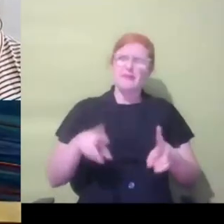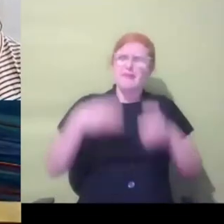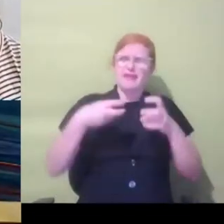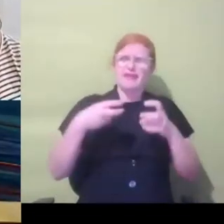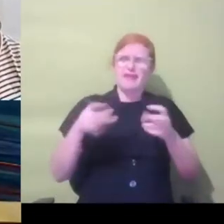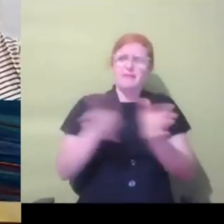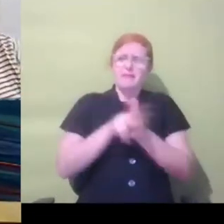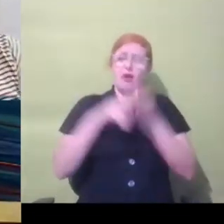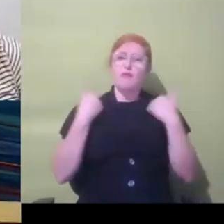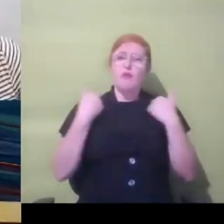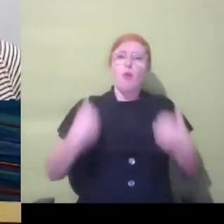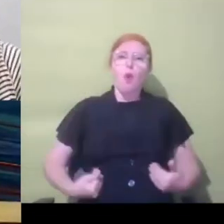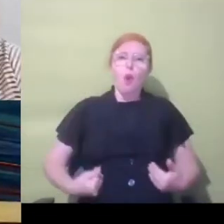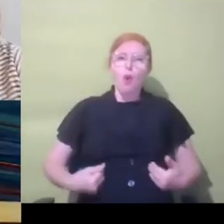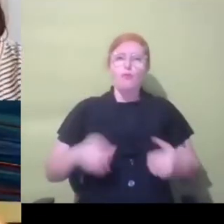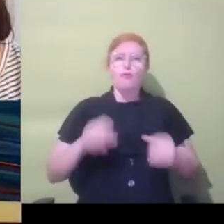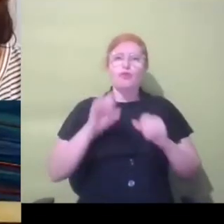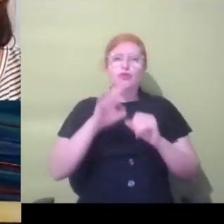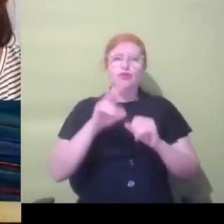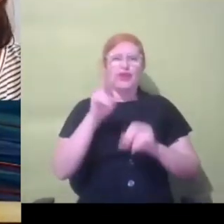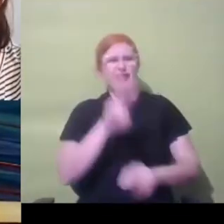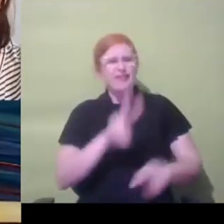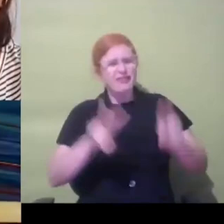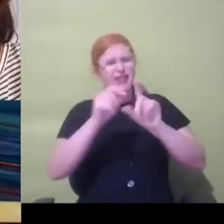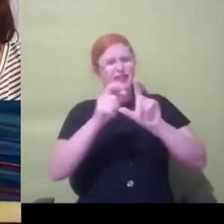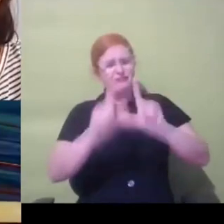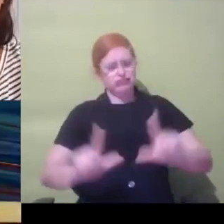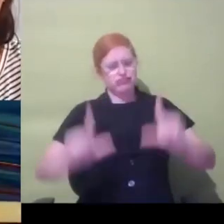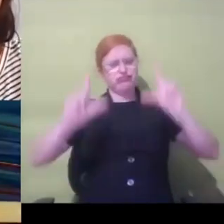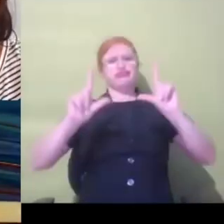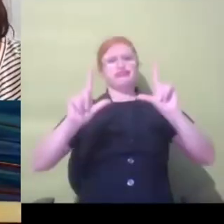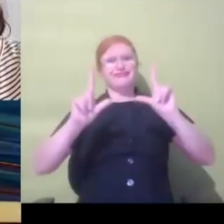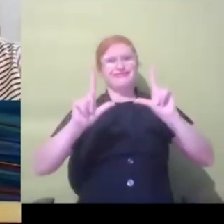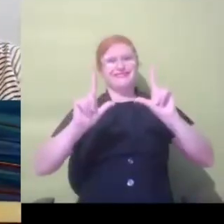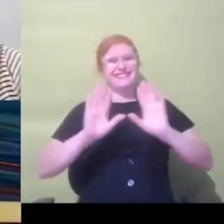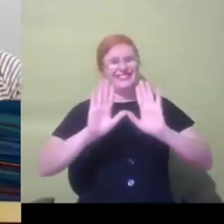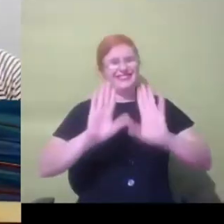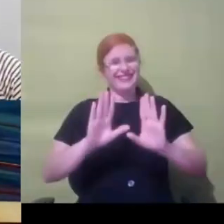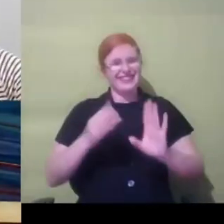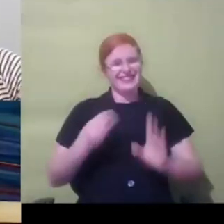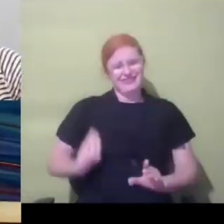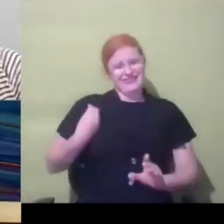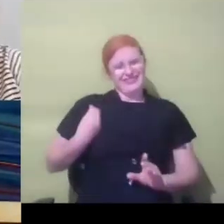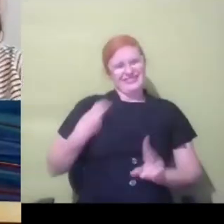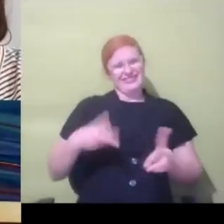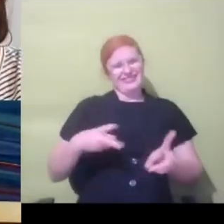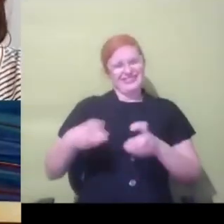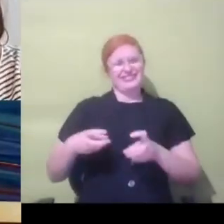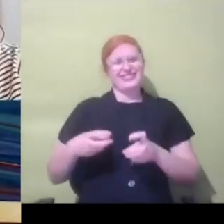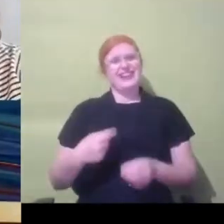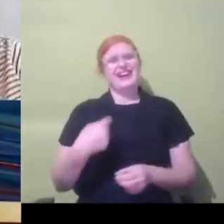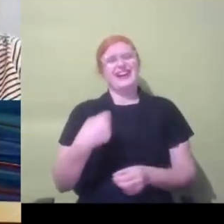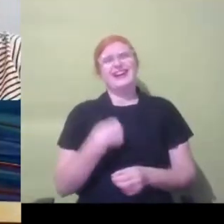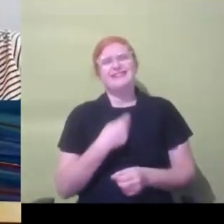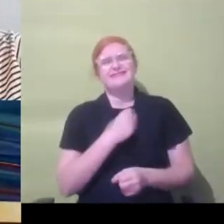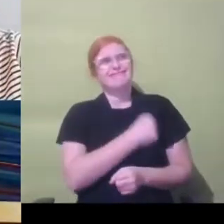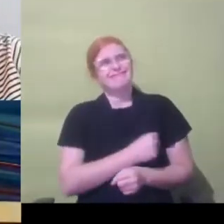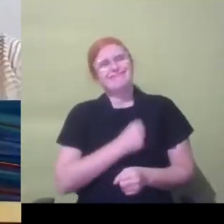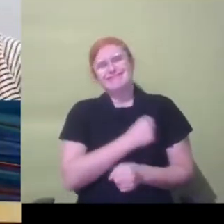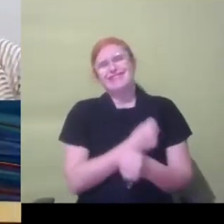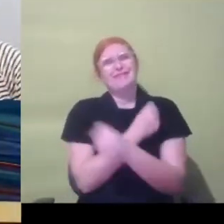também se vendo na tela e não se percebendo o presente. Ai, eu tô morrendo de saudade de abraço,